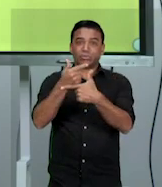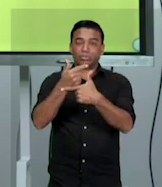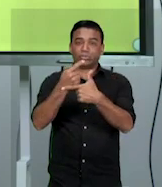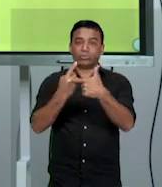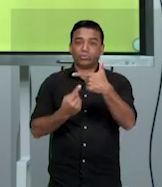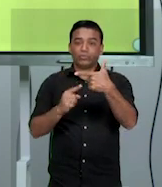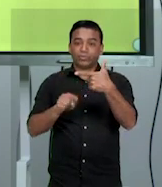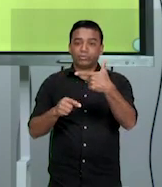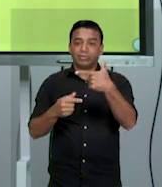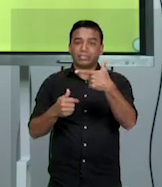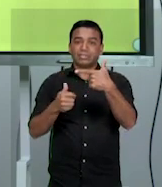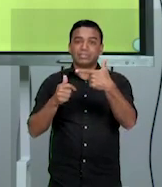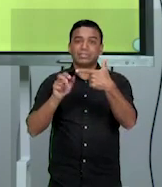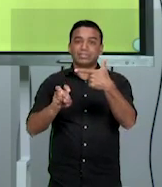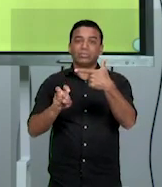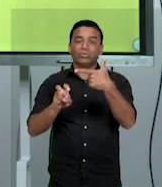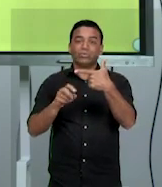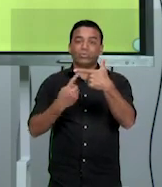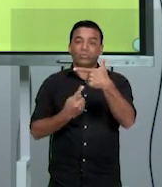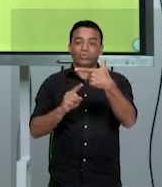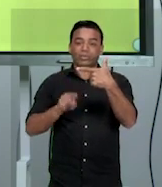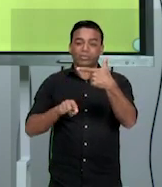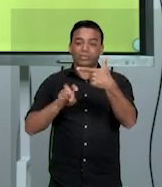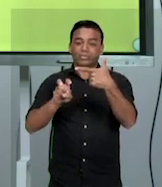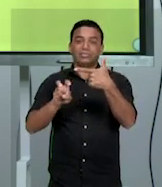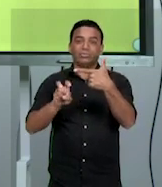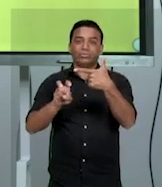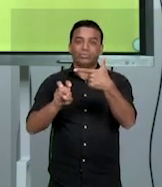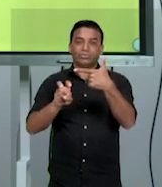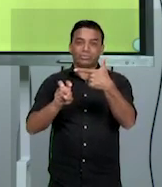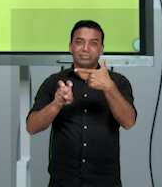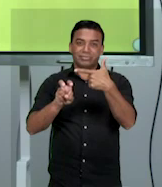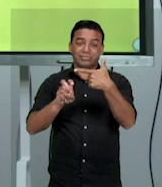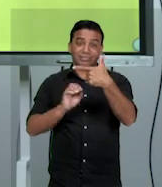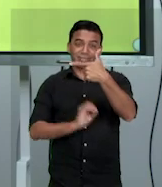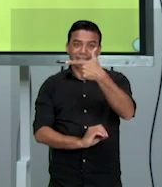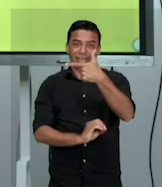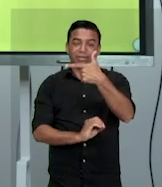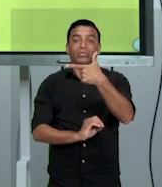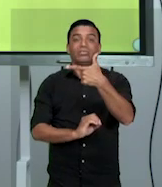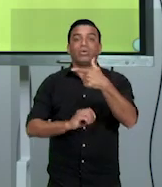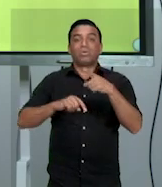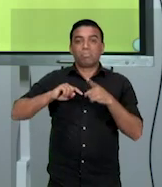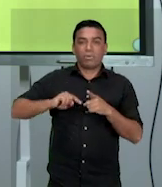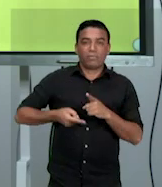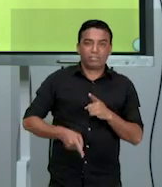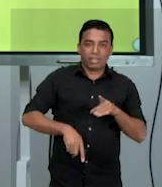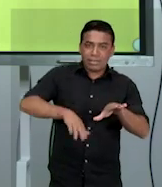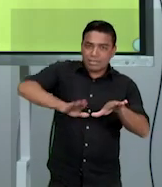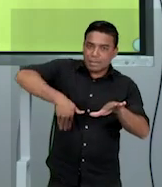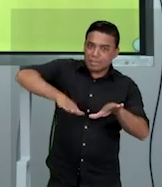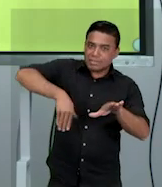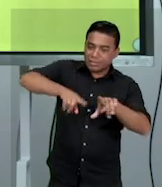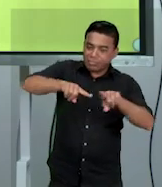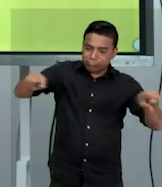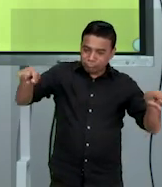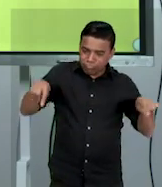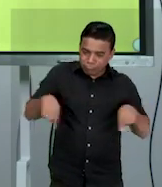né? Sobrou 0. Então, eu tenho aqui a profundidade da piscina vai